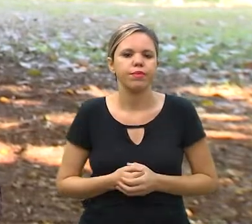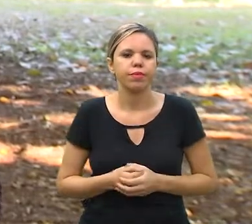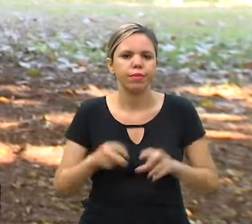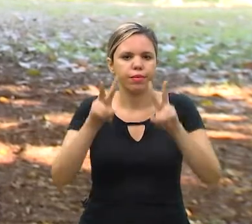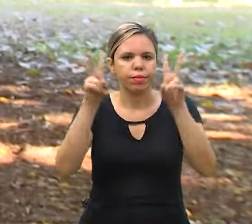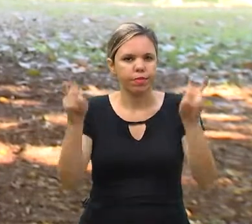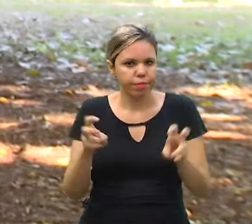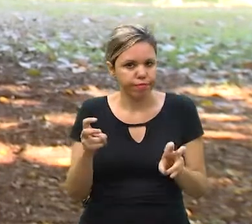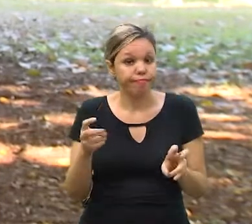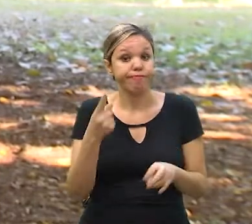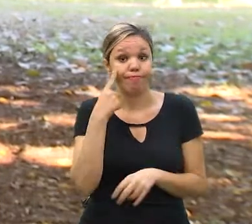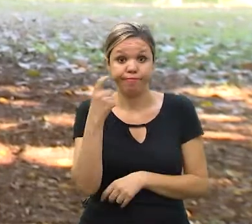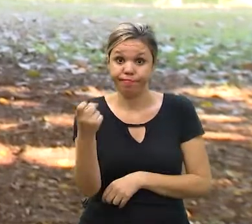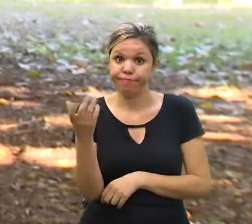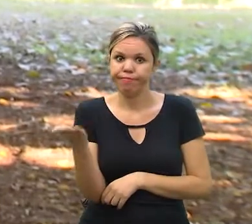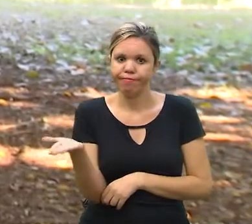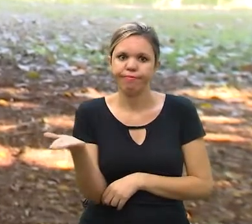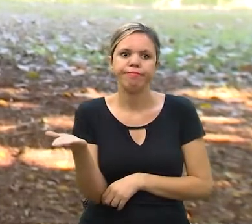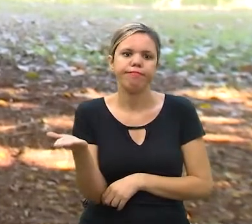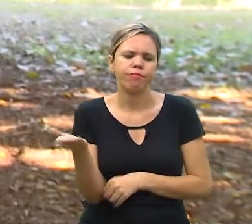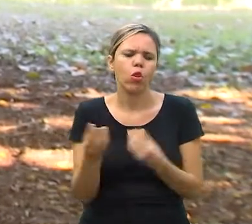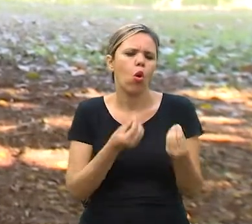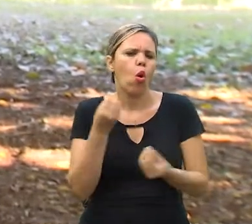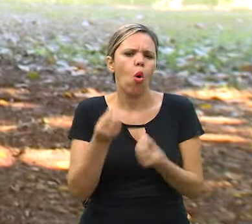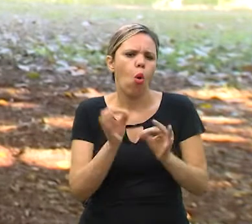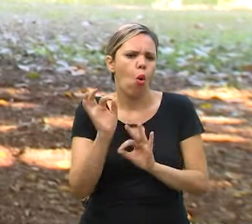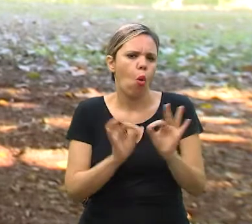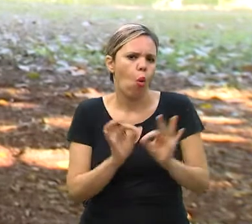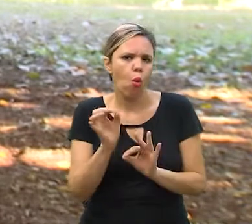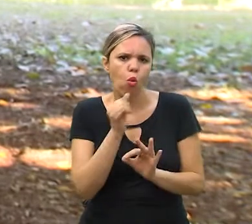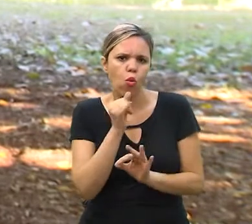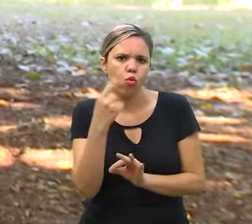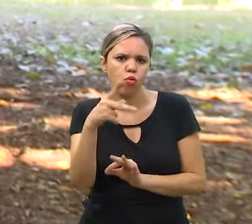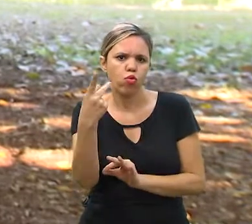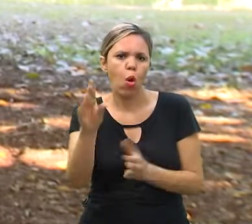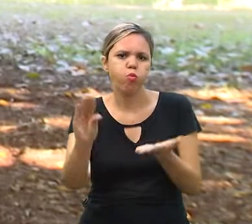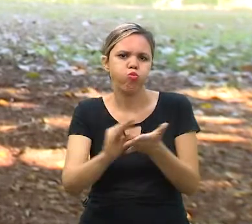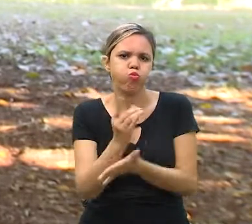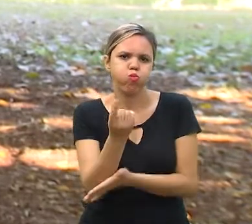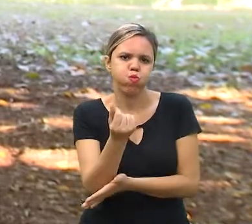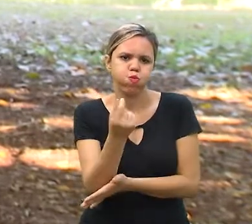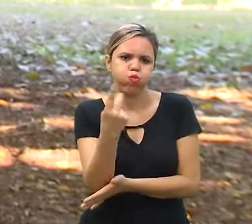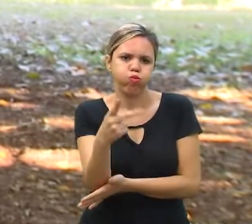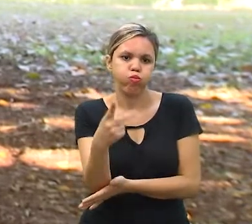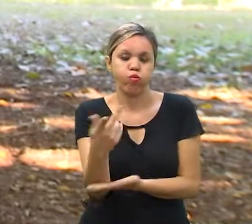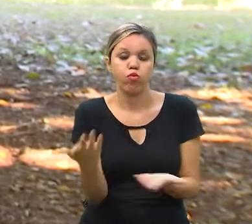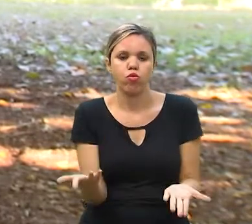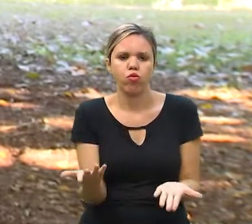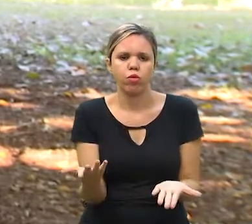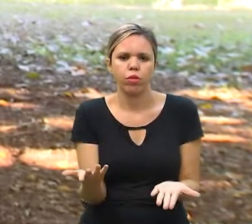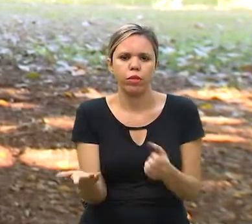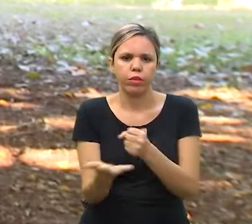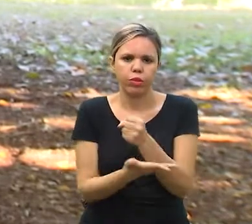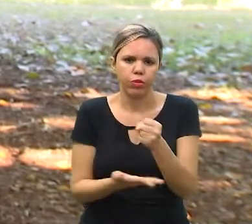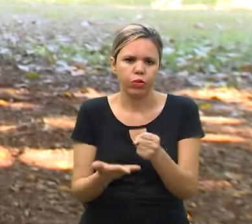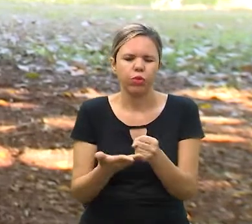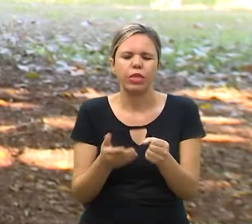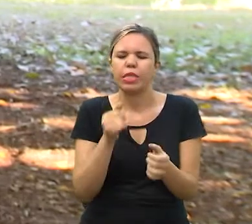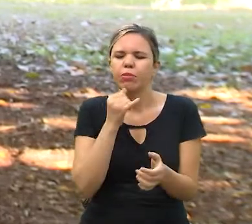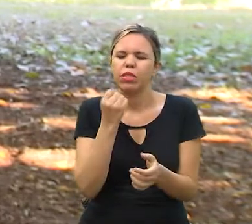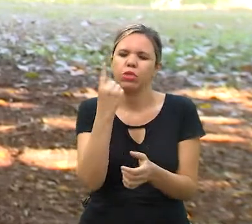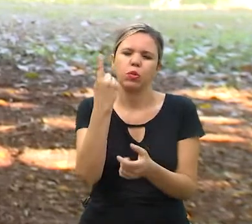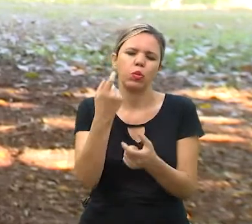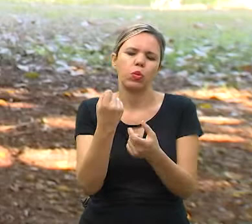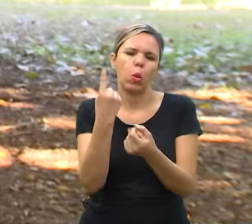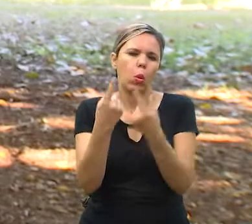um tema bastante interessante, né? Como planejar aí o seu orçamento e com base em imprevistos,